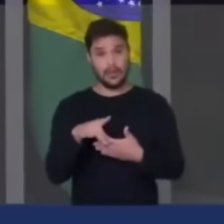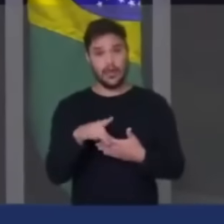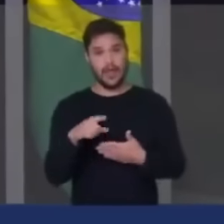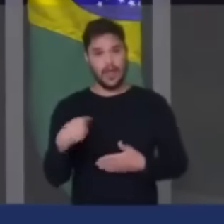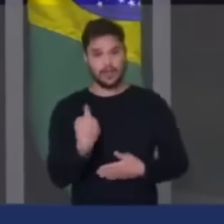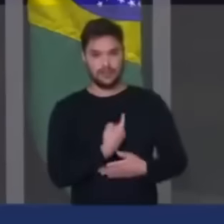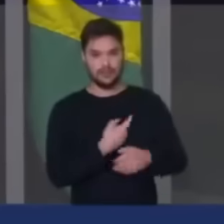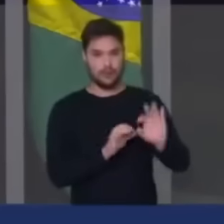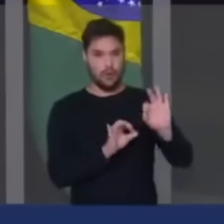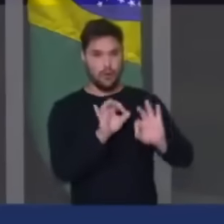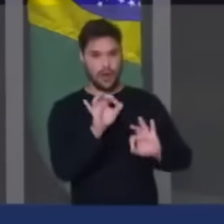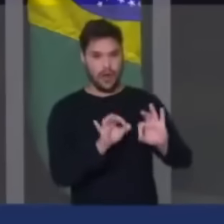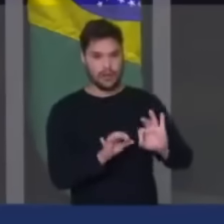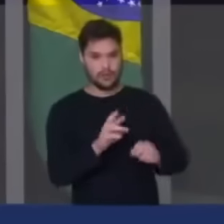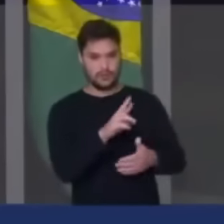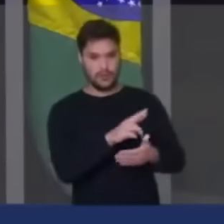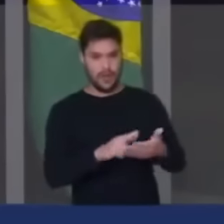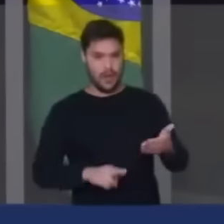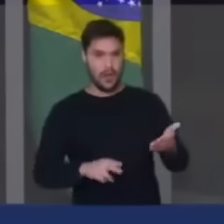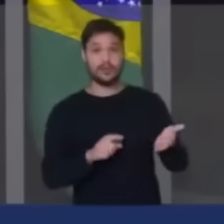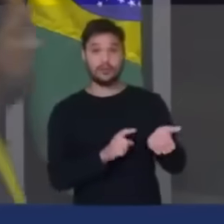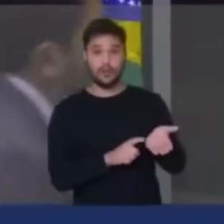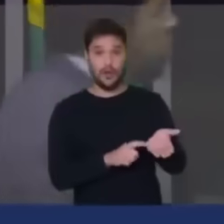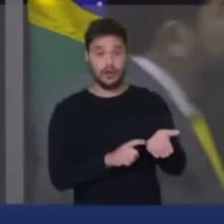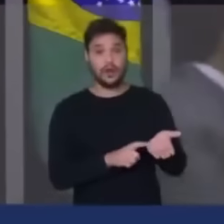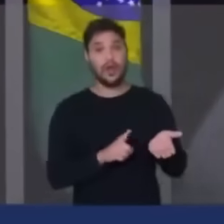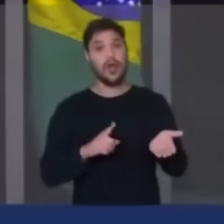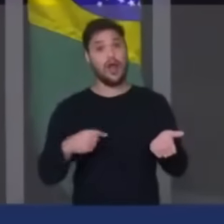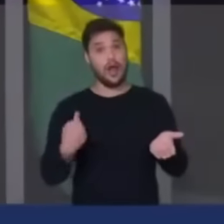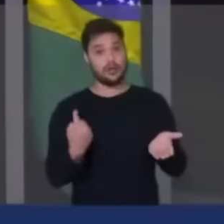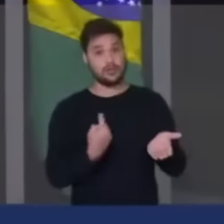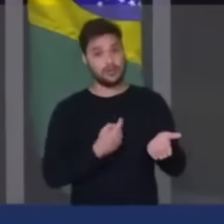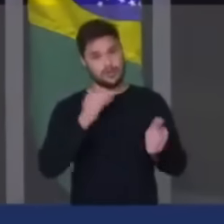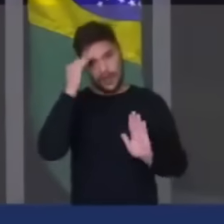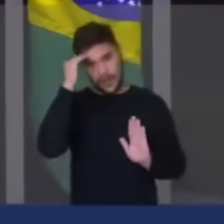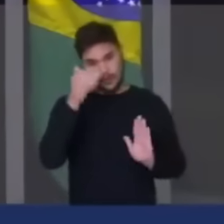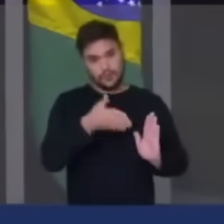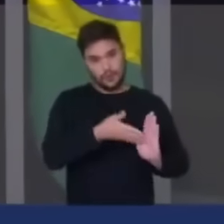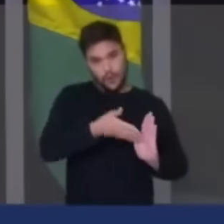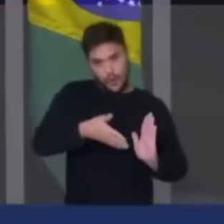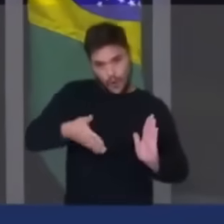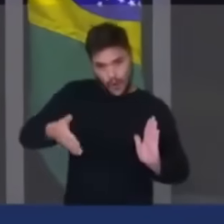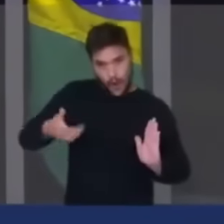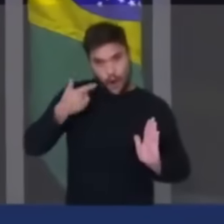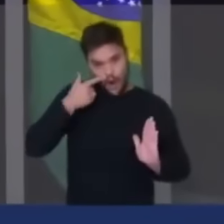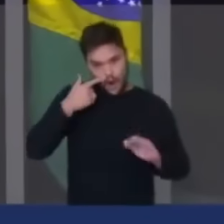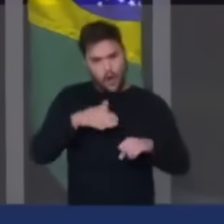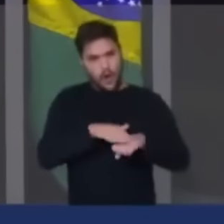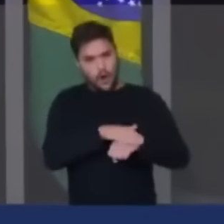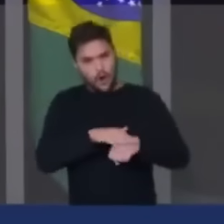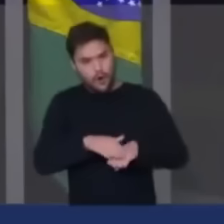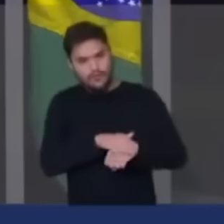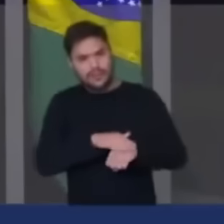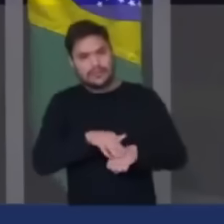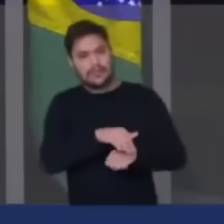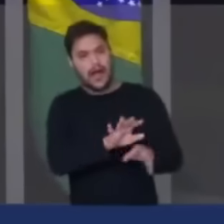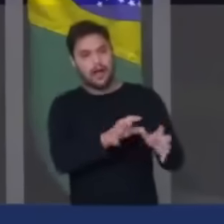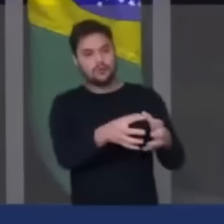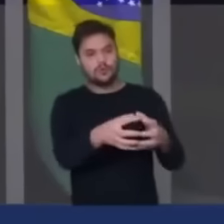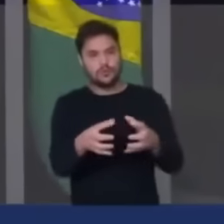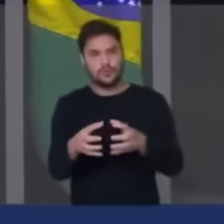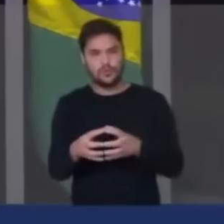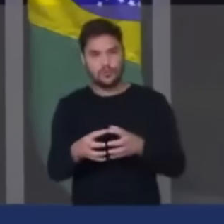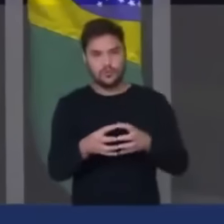parecer, nós tivemos um procedimento. Primeiro, conversar com as bancadas, conversar com os